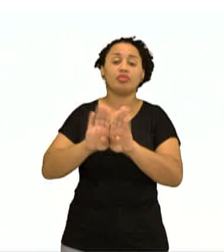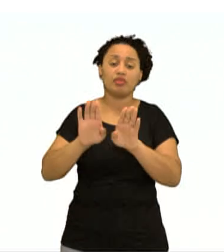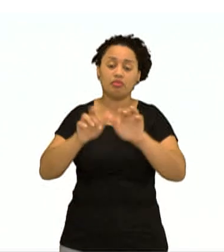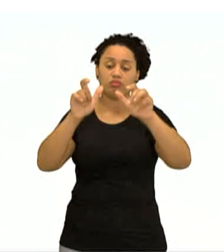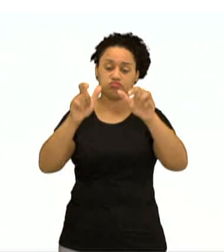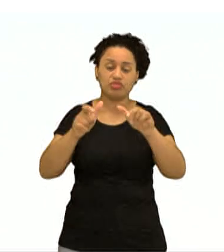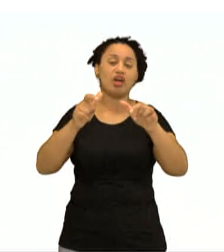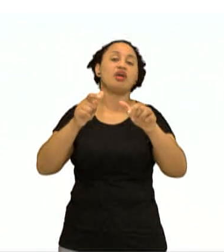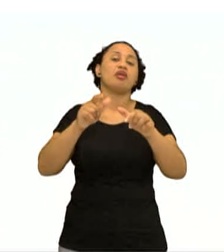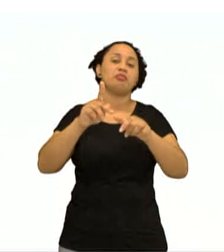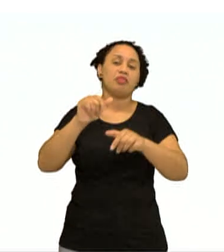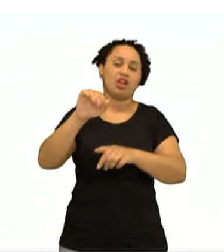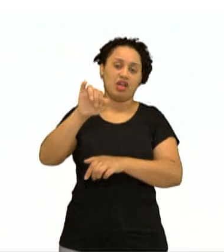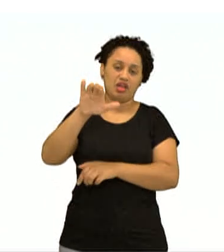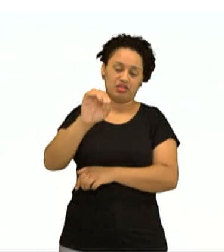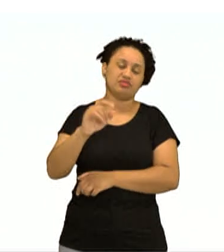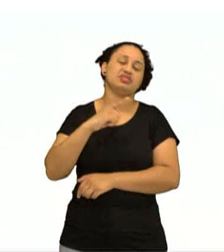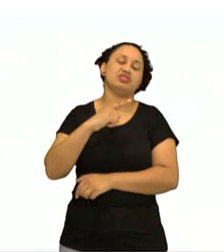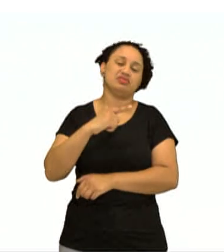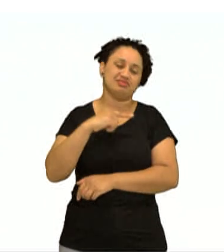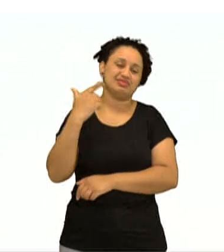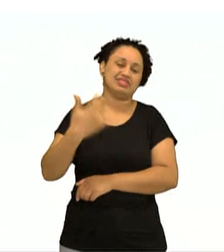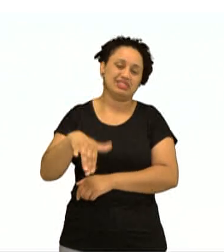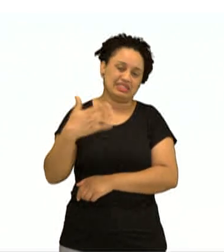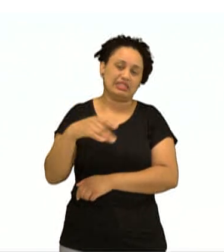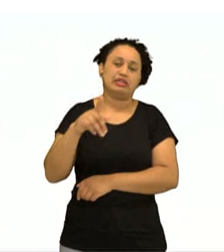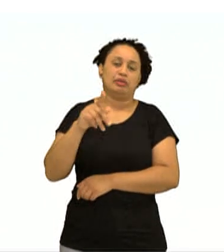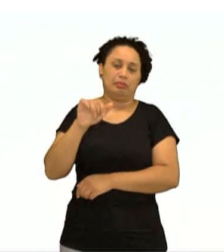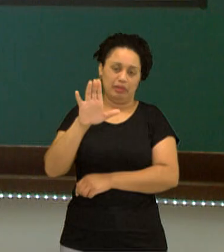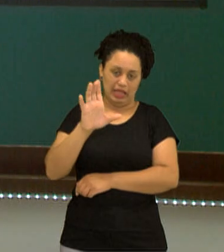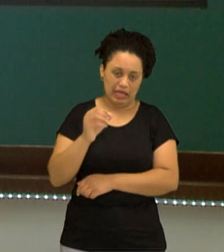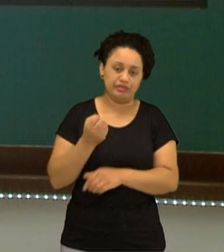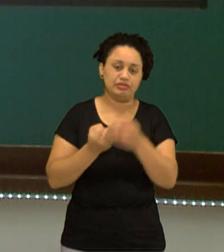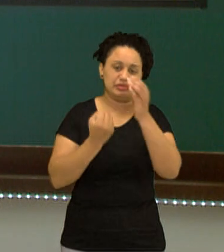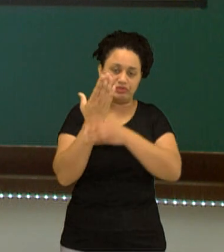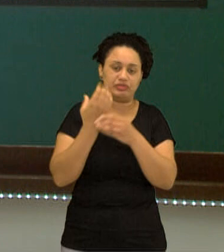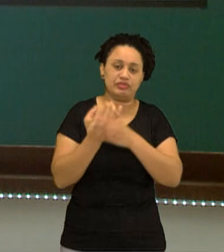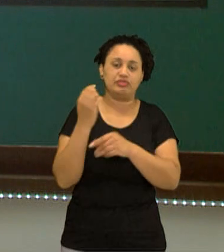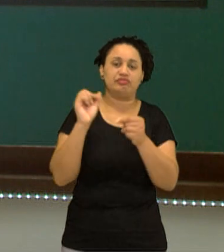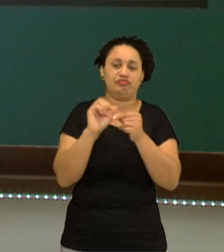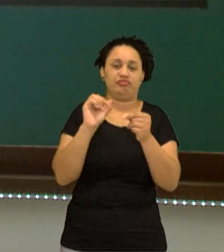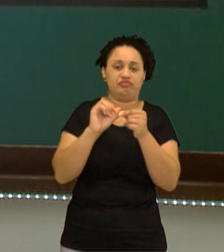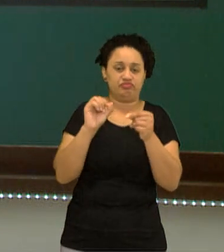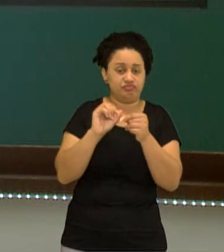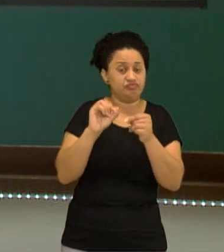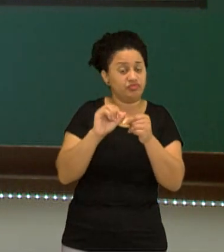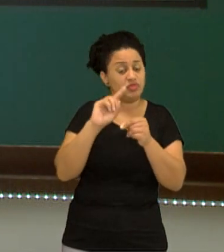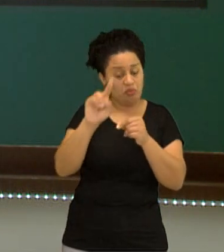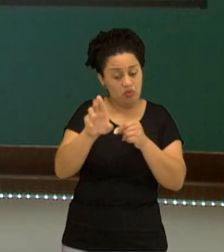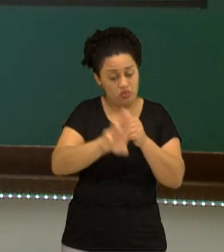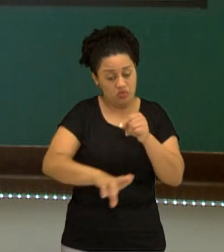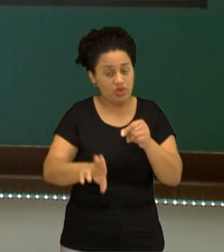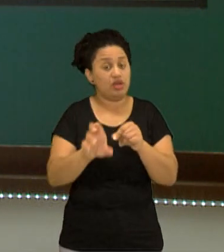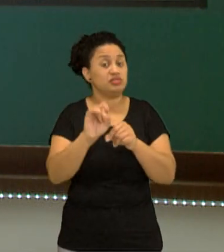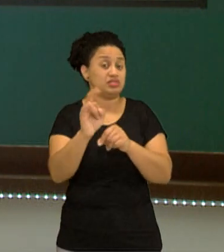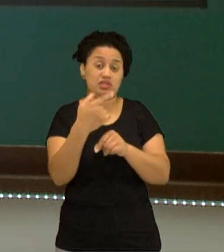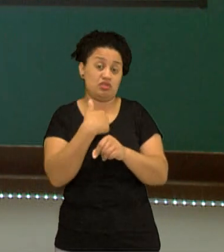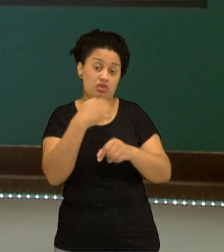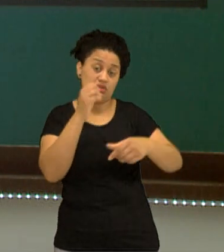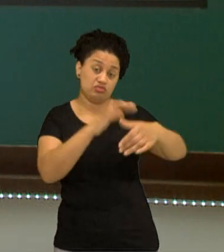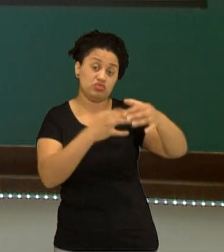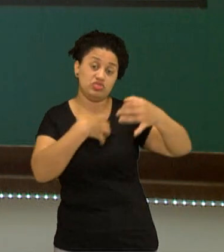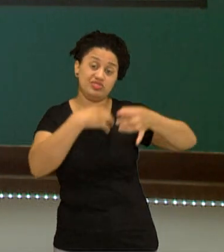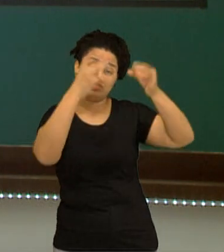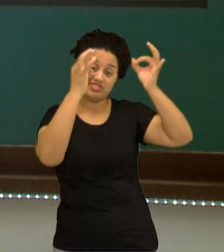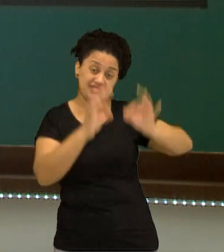plásticos. Então, muito plástico é produzido pelos seres humanos. E depois de utilizados, se não são descartados de